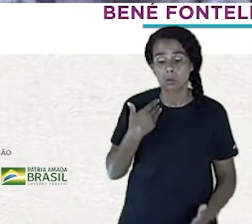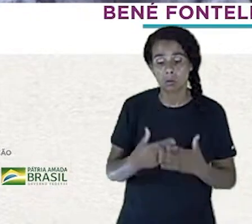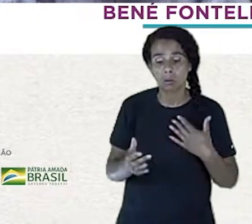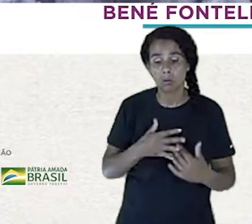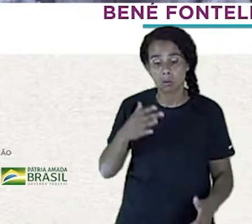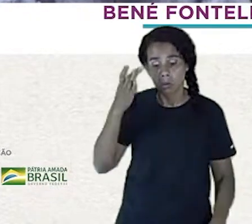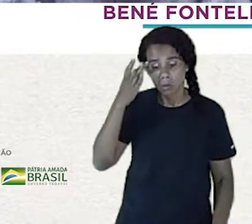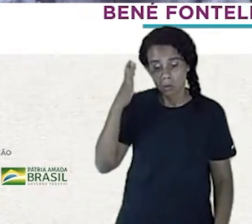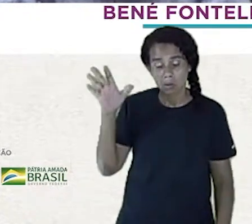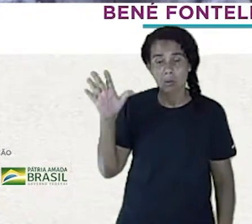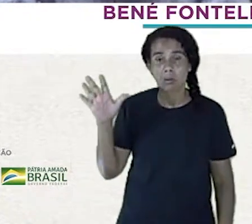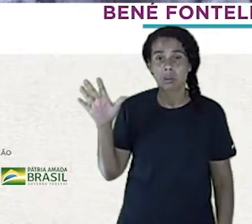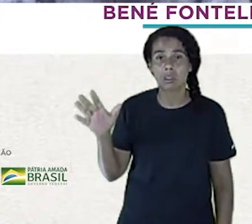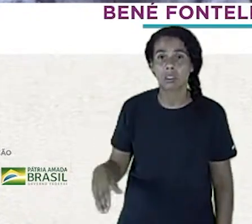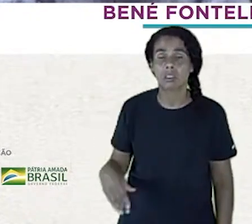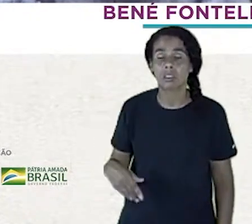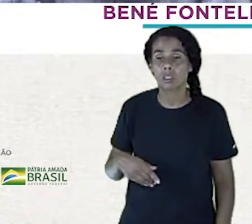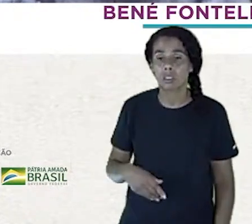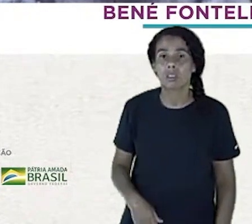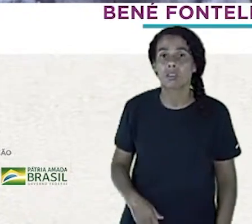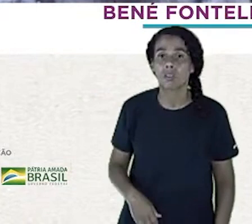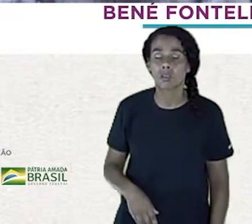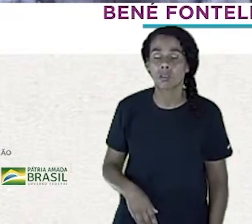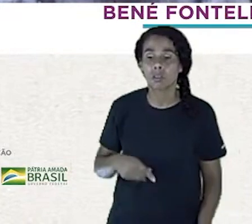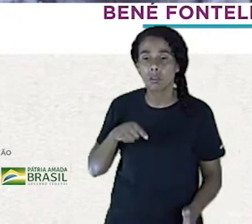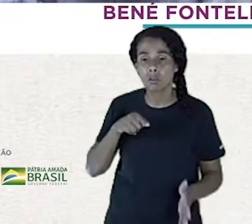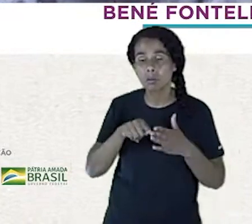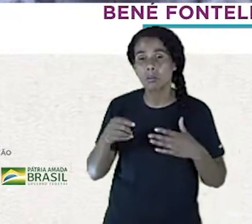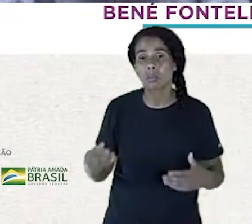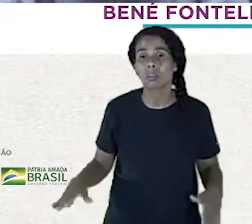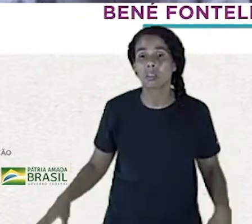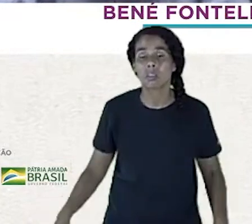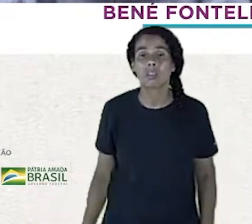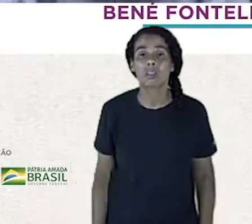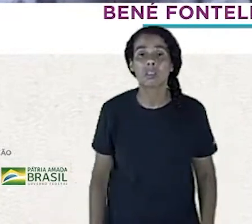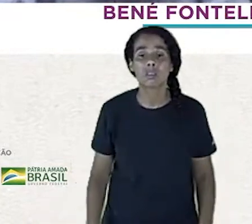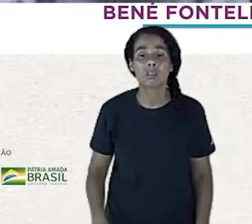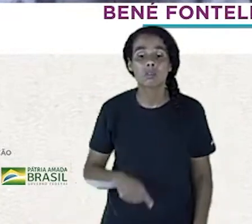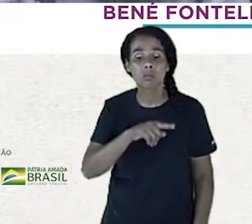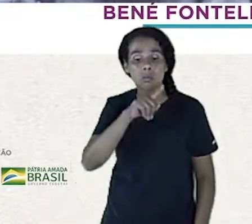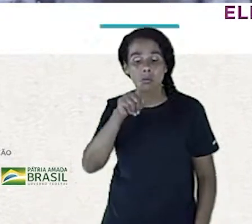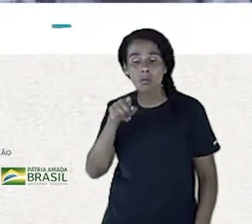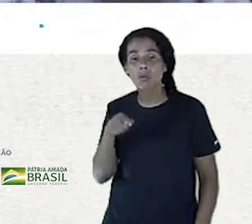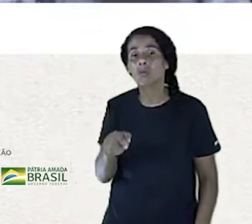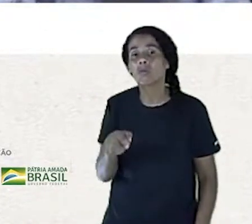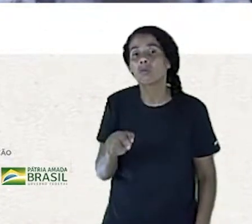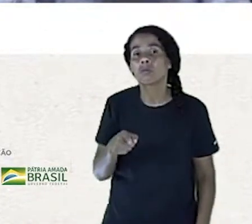pelo acaso, pelo ser do ser, pelo não ser do ser.